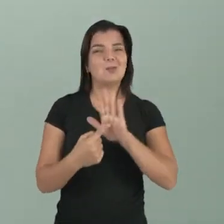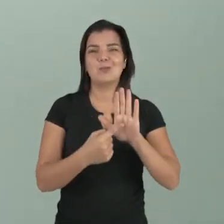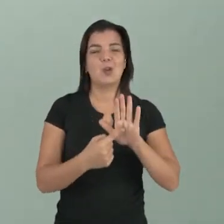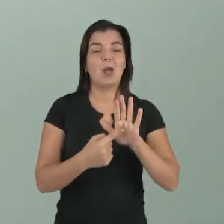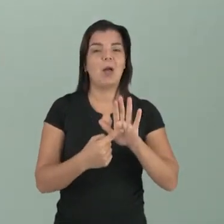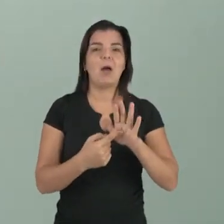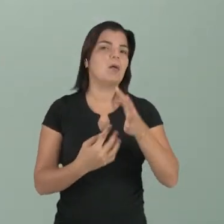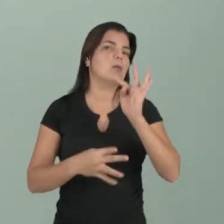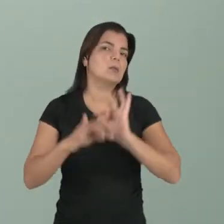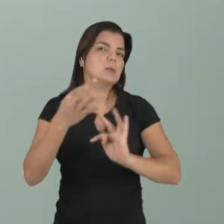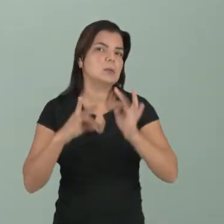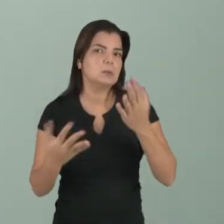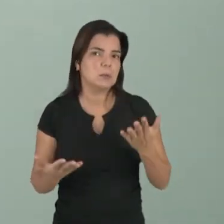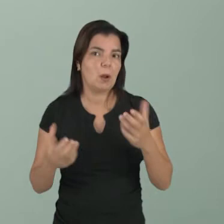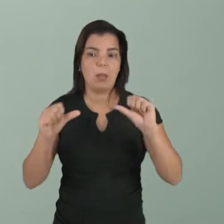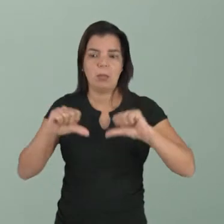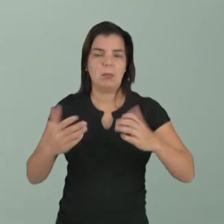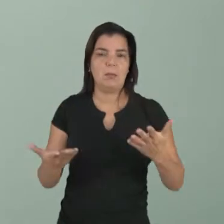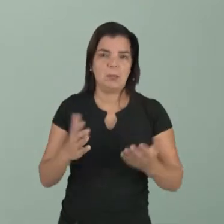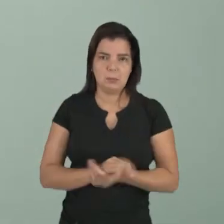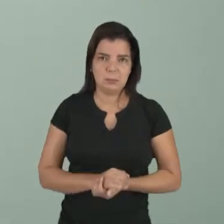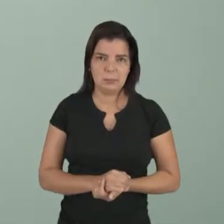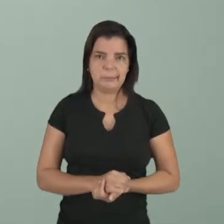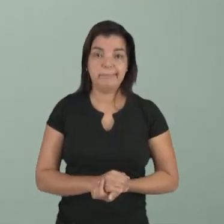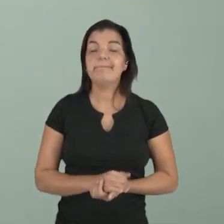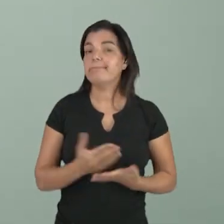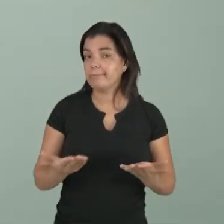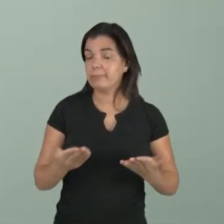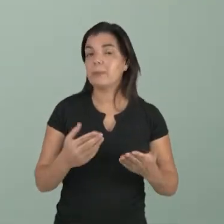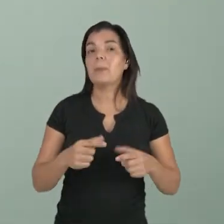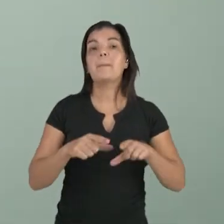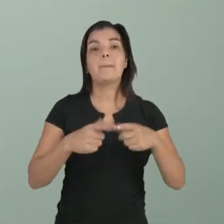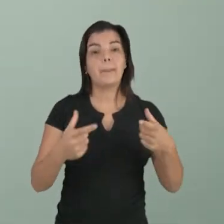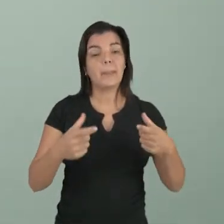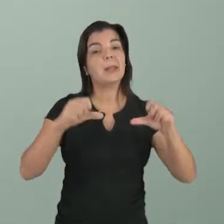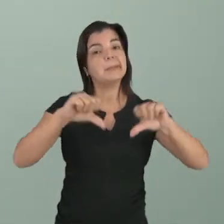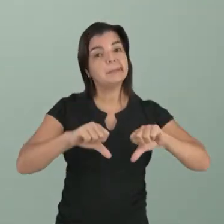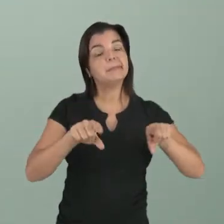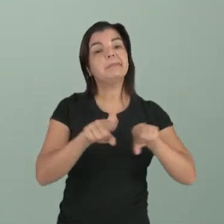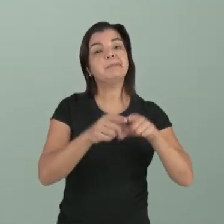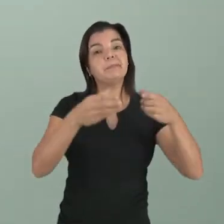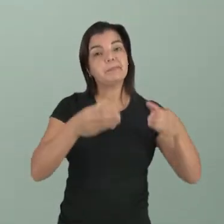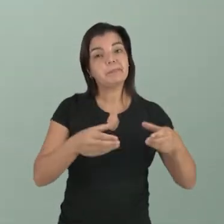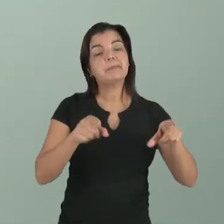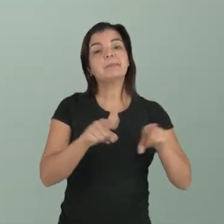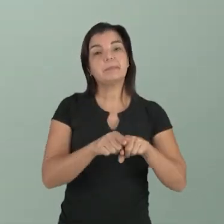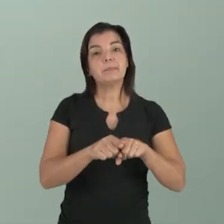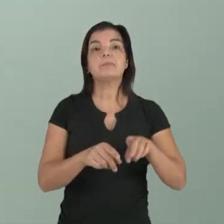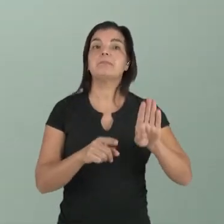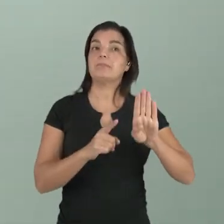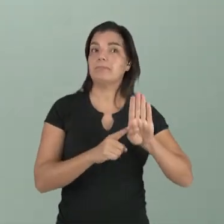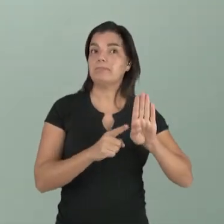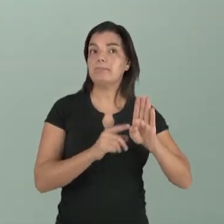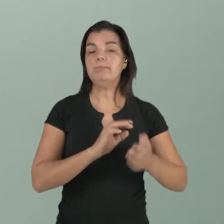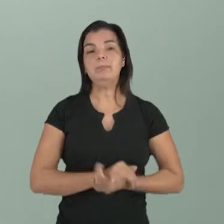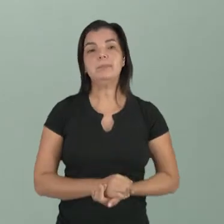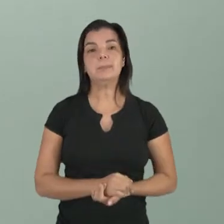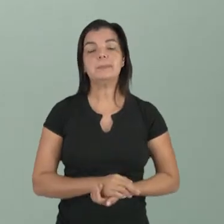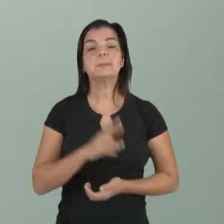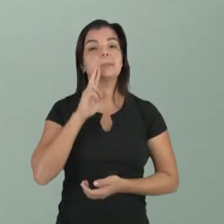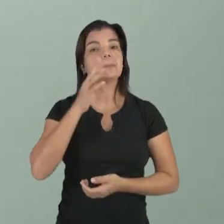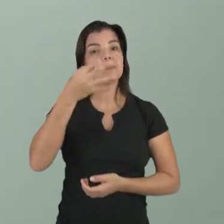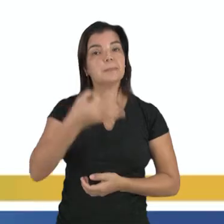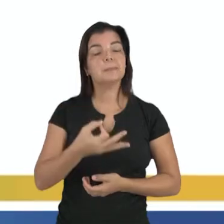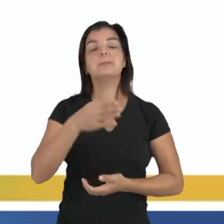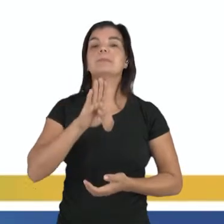mostrando tanto a parte negativa da urbanização, vai estar mostrando a parte negativa da urbanização na letra B. Então, a